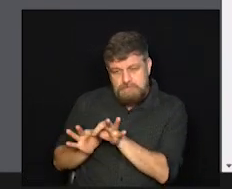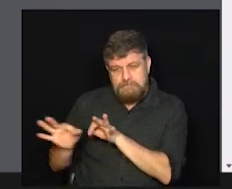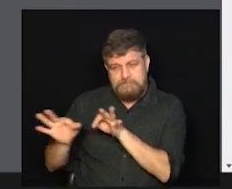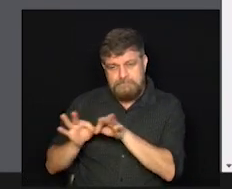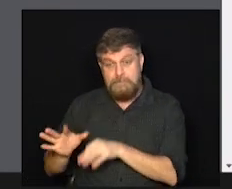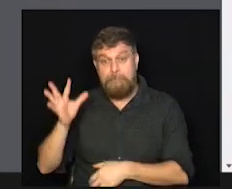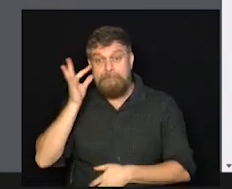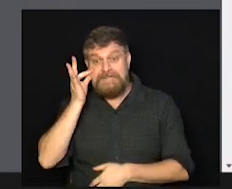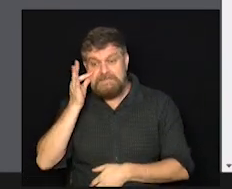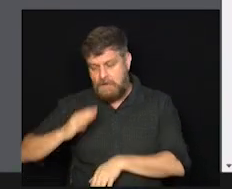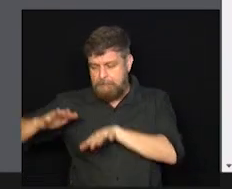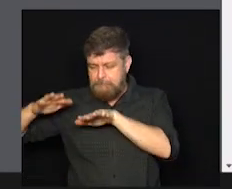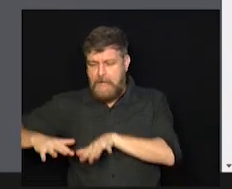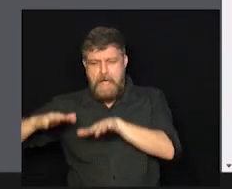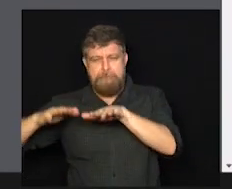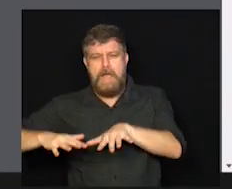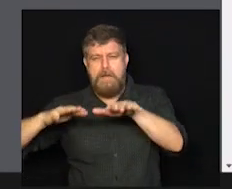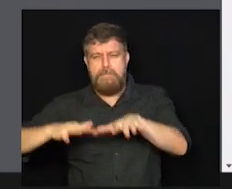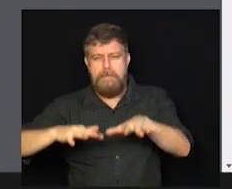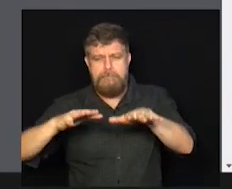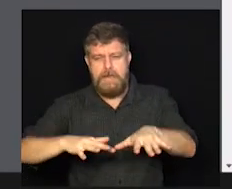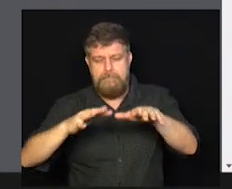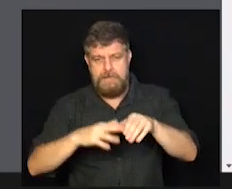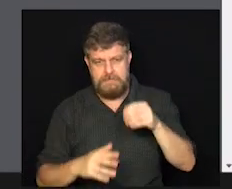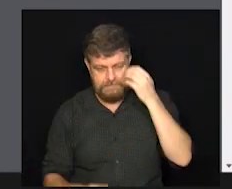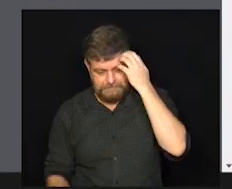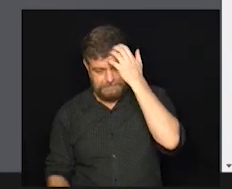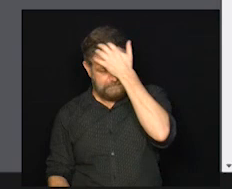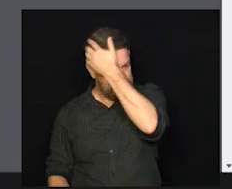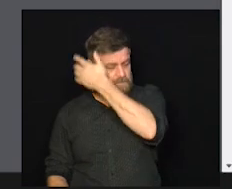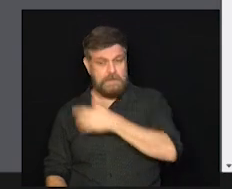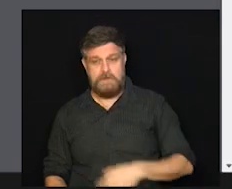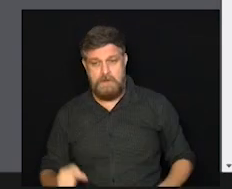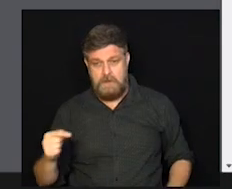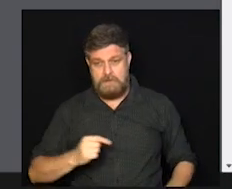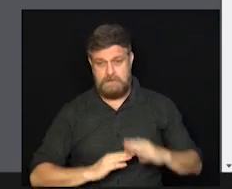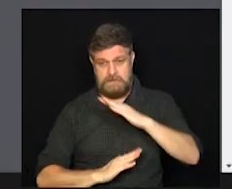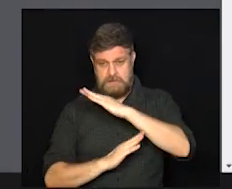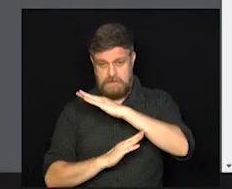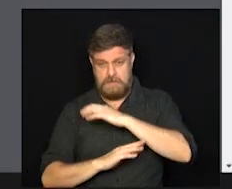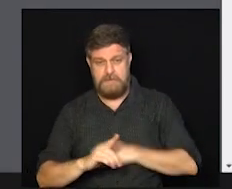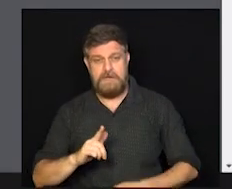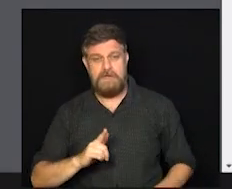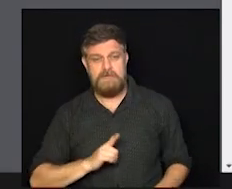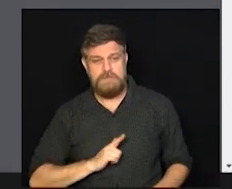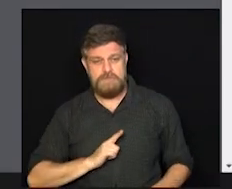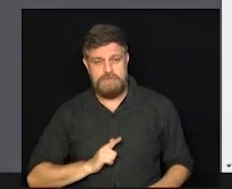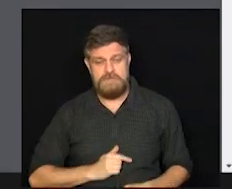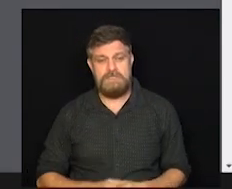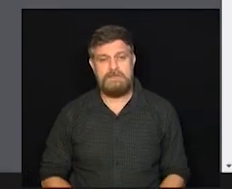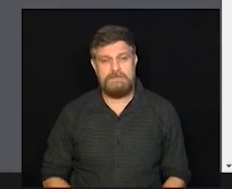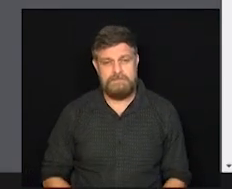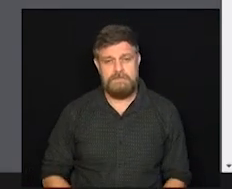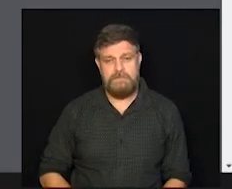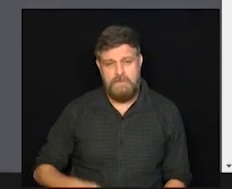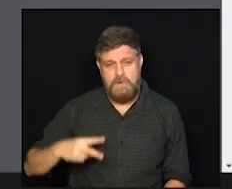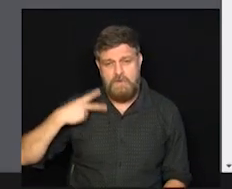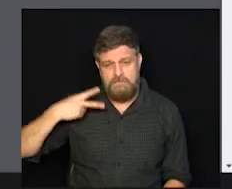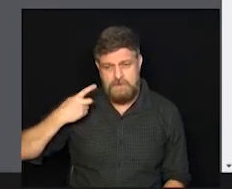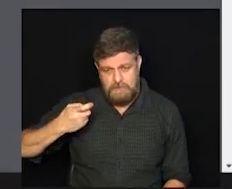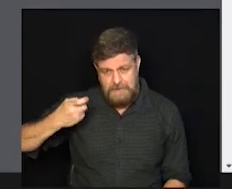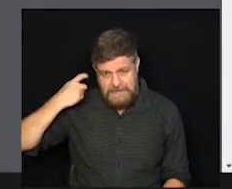lá. Melhor, até onde você está, Cecílio, na Câmara Municipal, recebido pelo vereador José Carlos Farias, também do